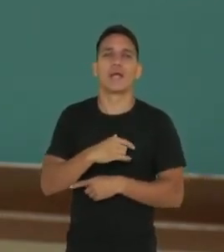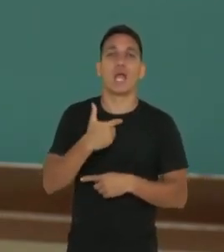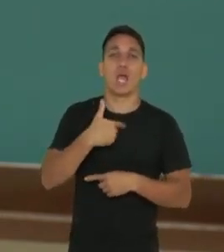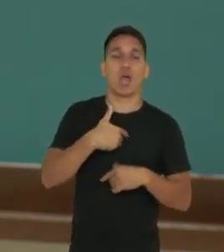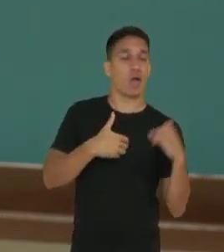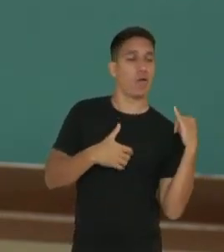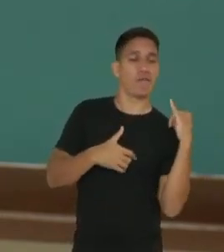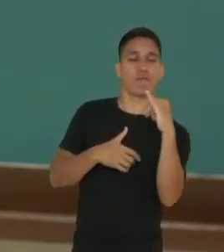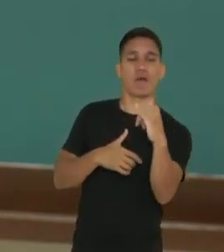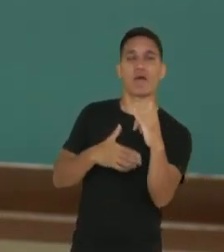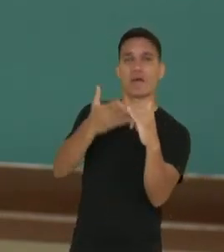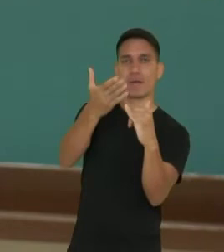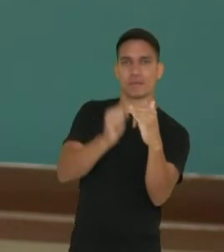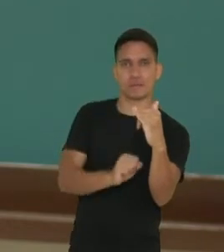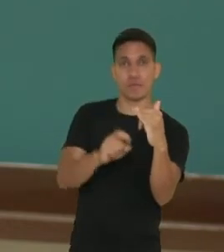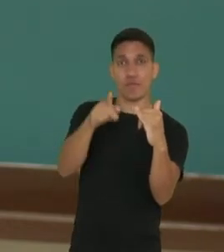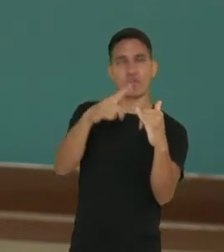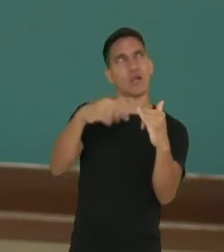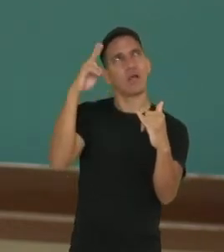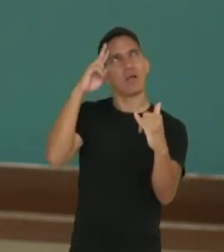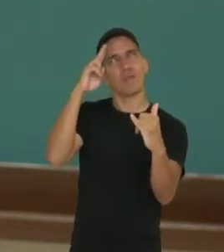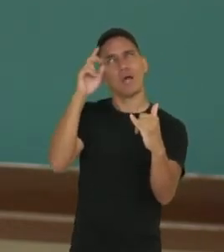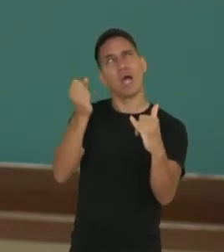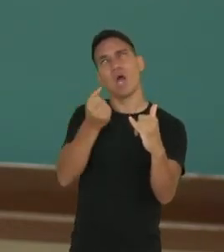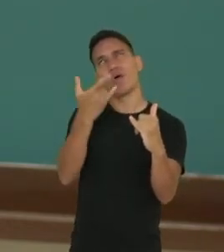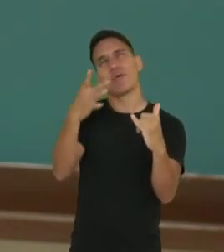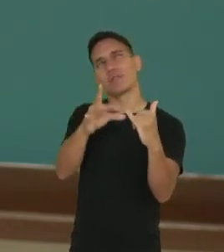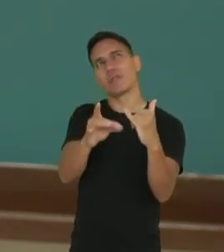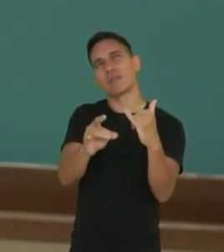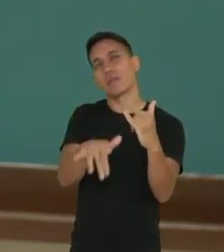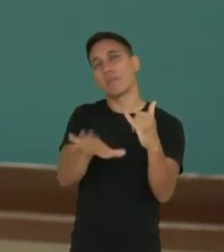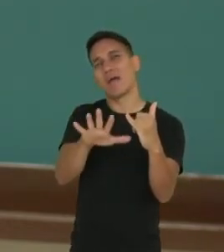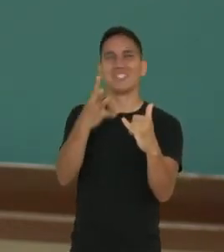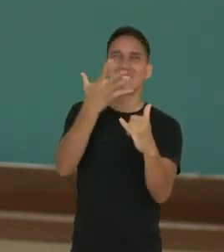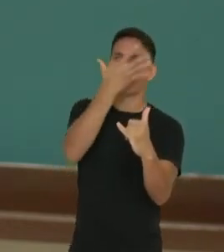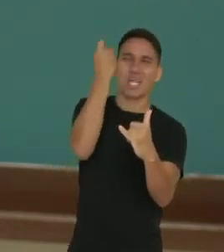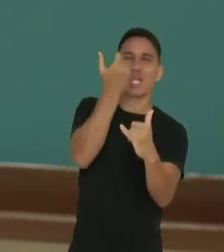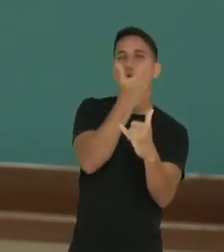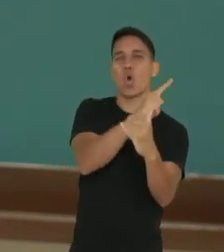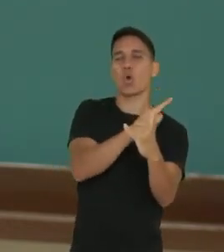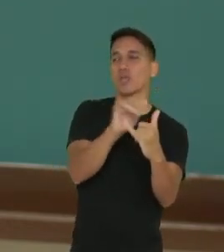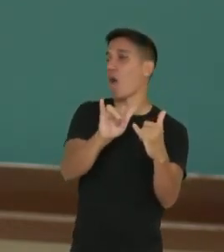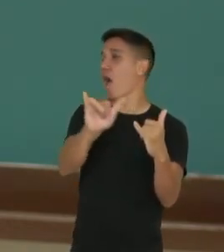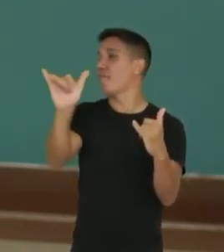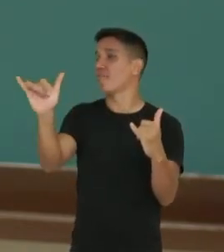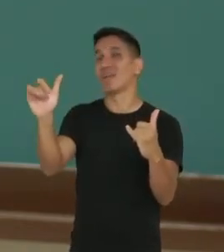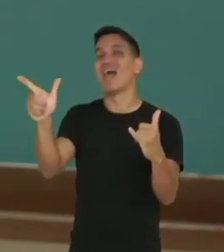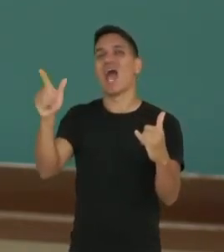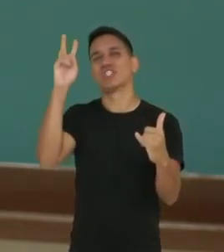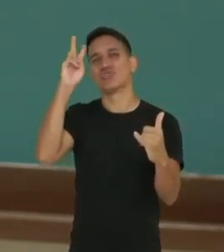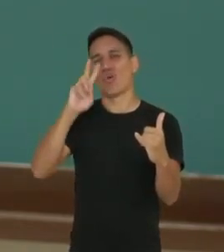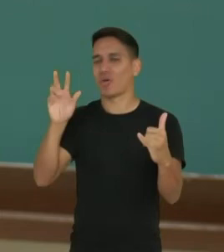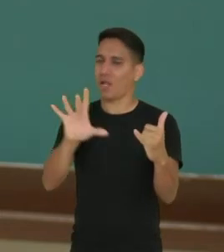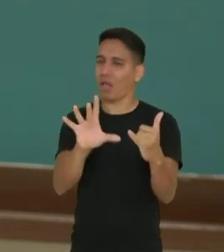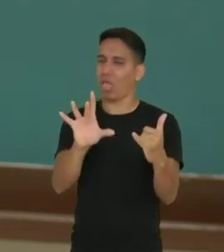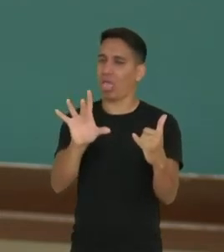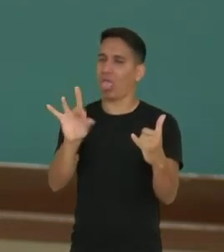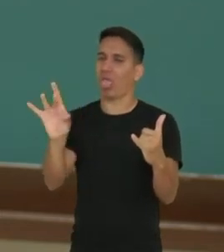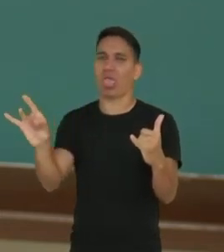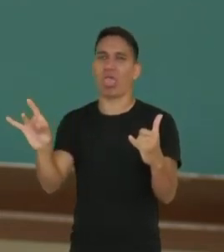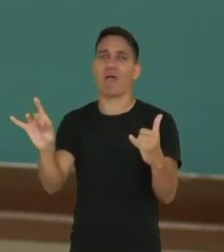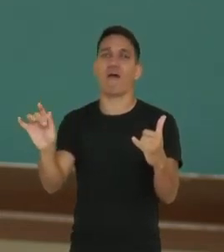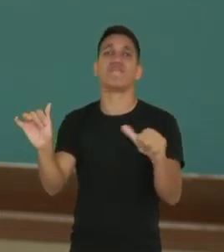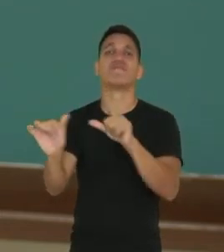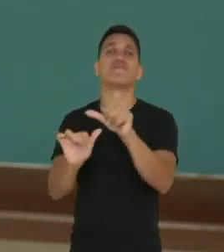para você de uma forma, você lembra de alguns detalhes, mas esquece de outros, e depois a história muda totalmente, né? Ou